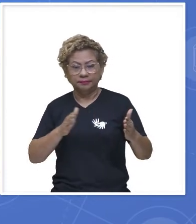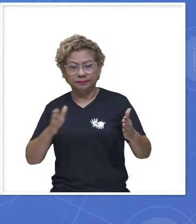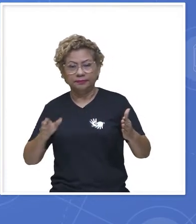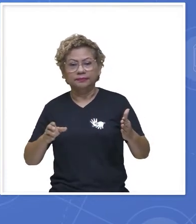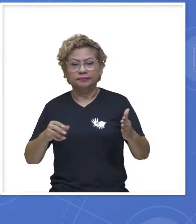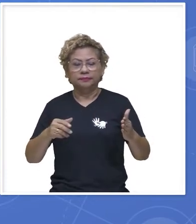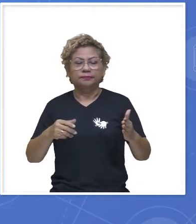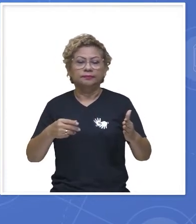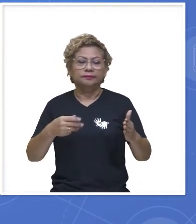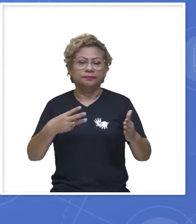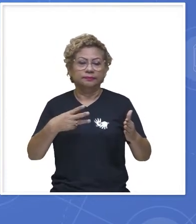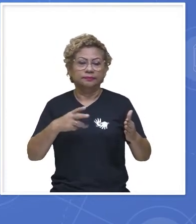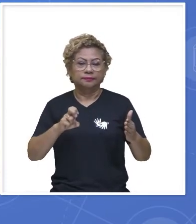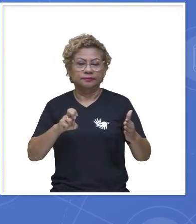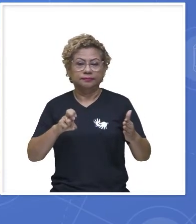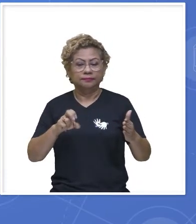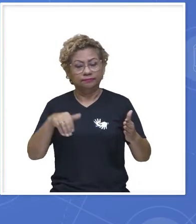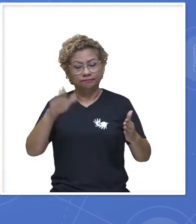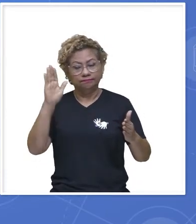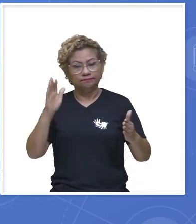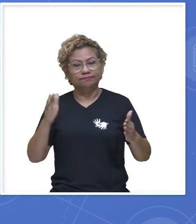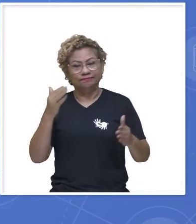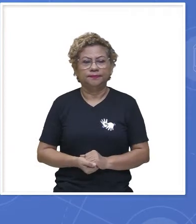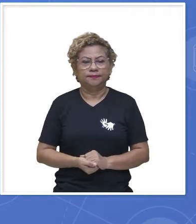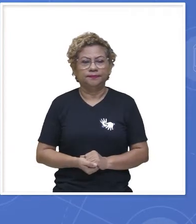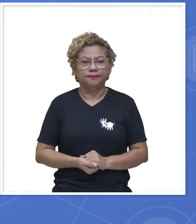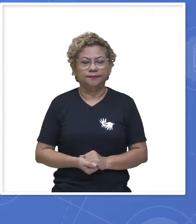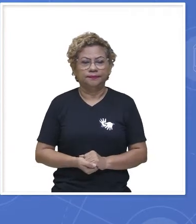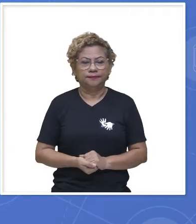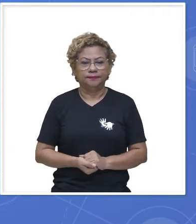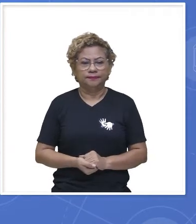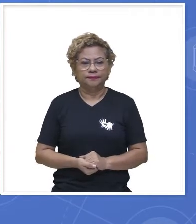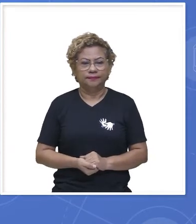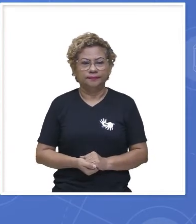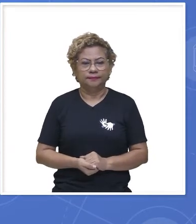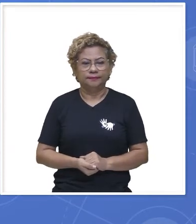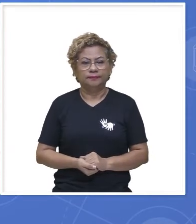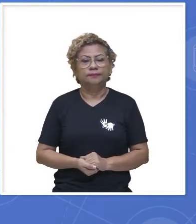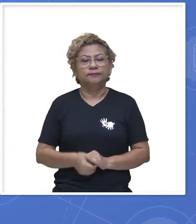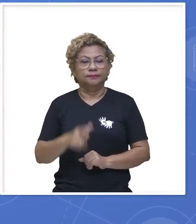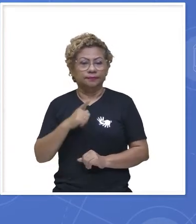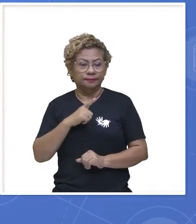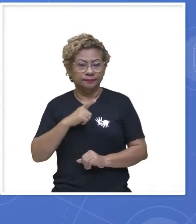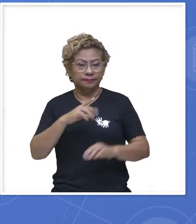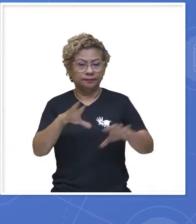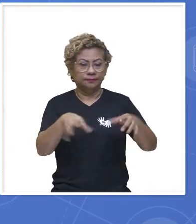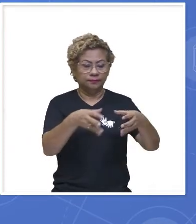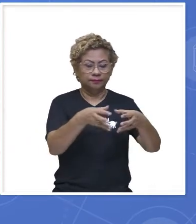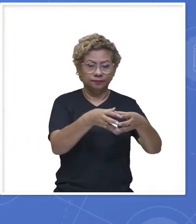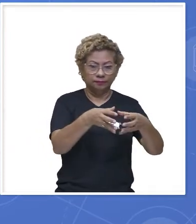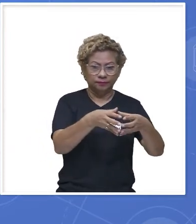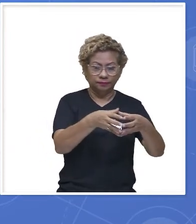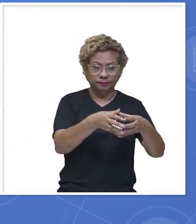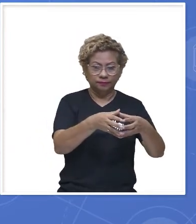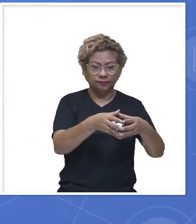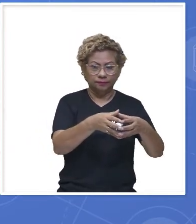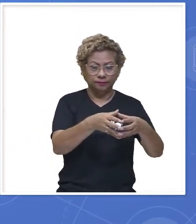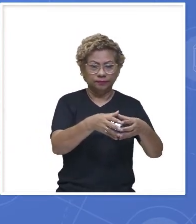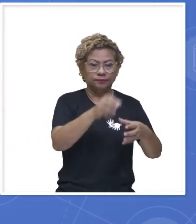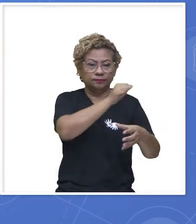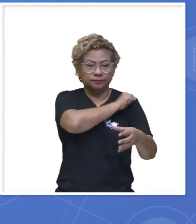e temos a média aritmética ponderada. A média aritmética ponderada é aquela onde a gente vai precisar de um fator chamado